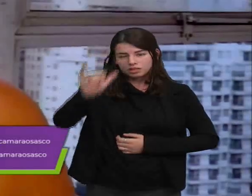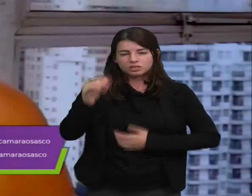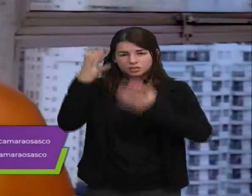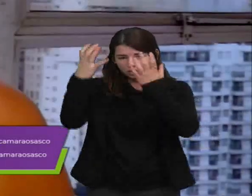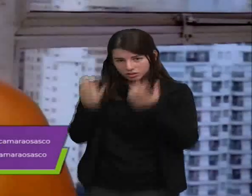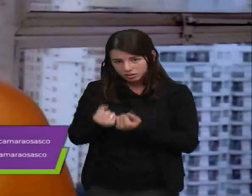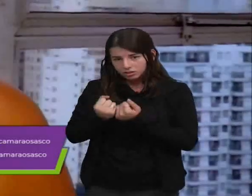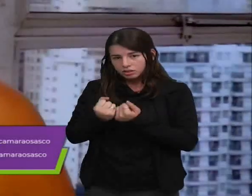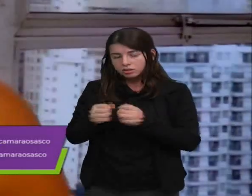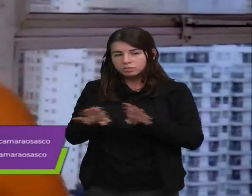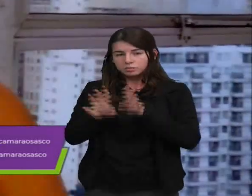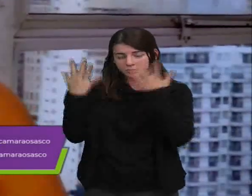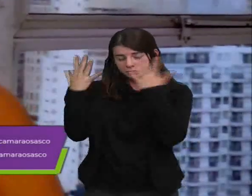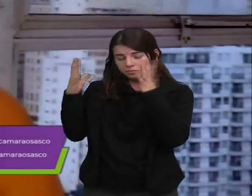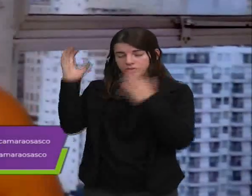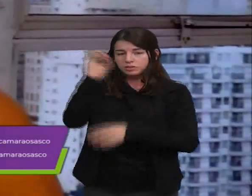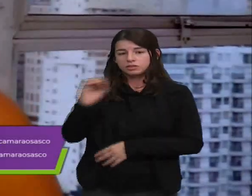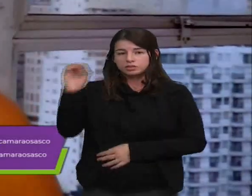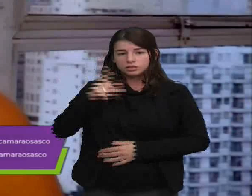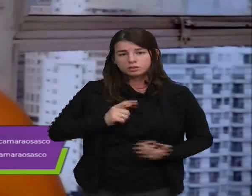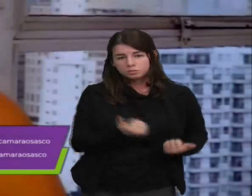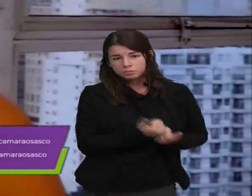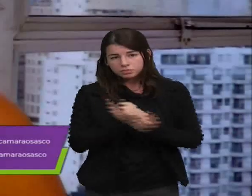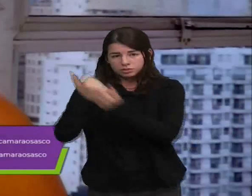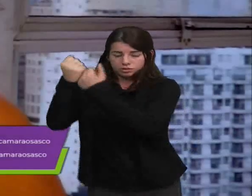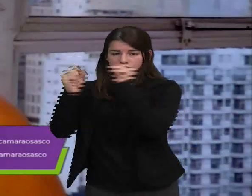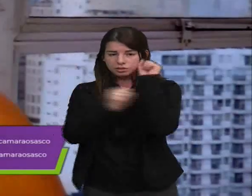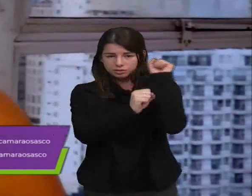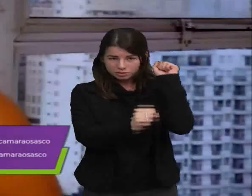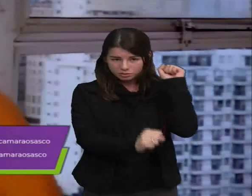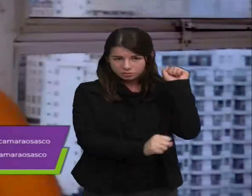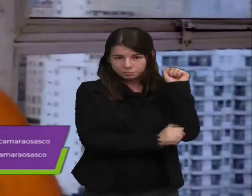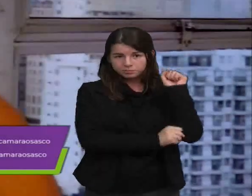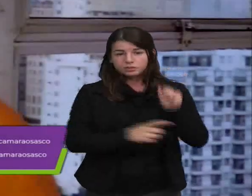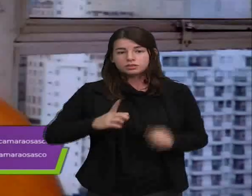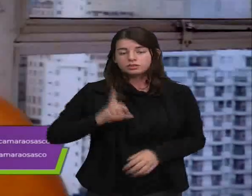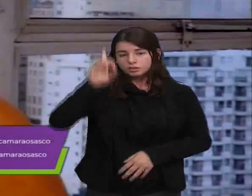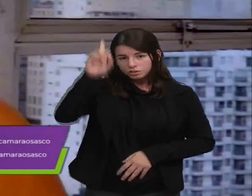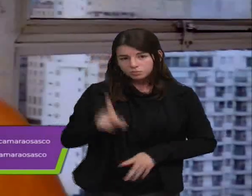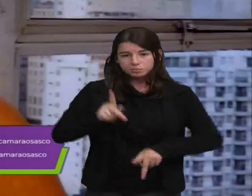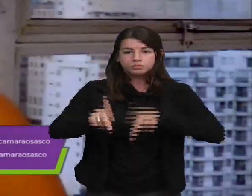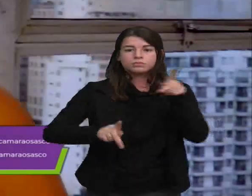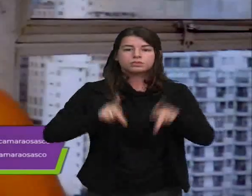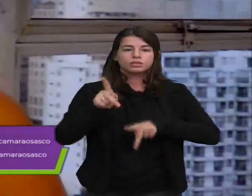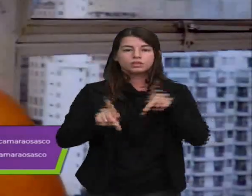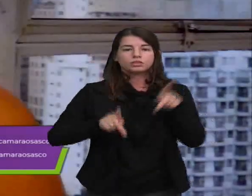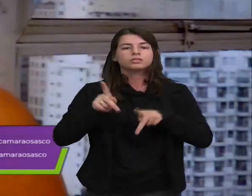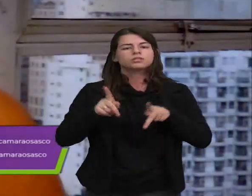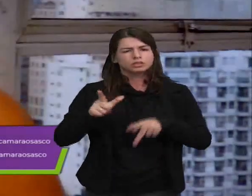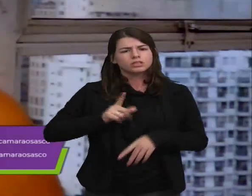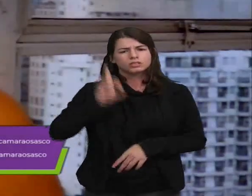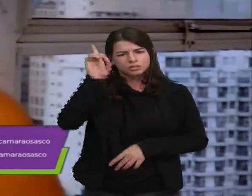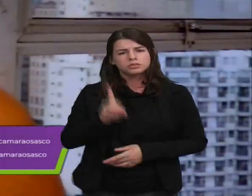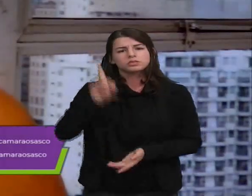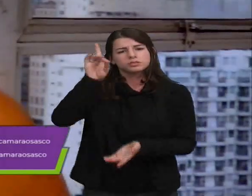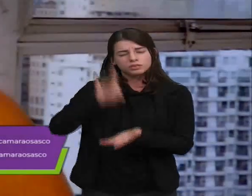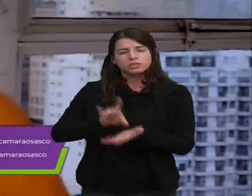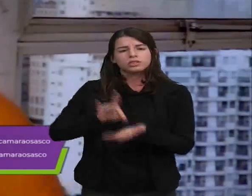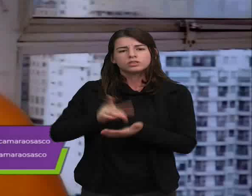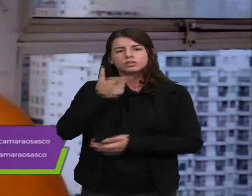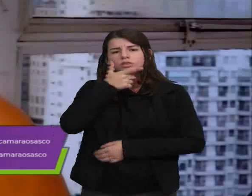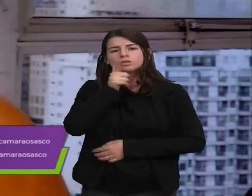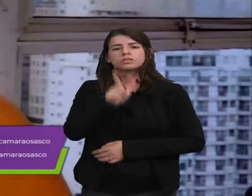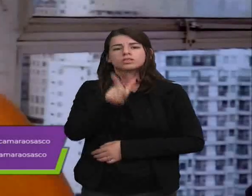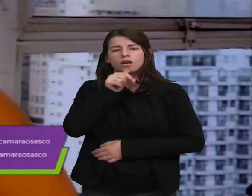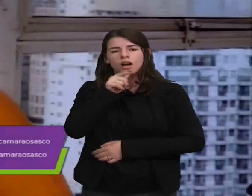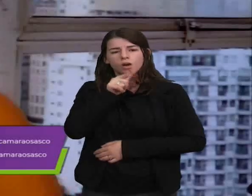mandata ativosa de Osasco, que está defendendo a Sabesp enquanto um direito da população que tem direito de conseguir ter água